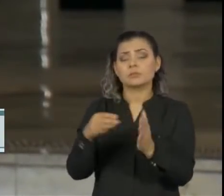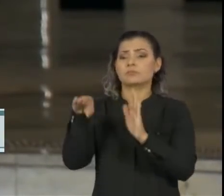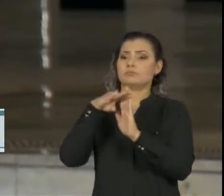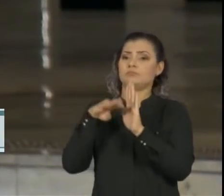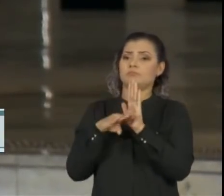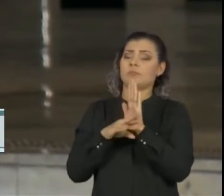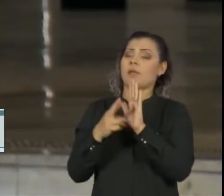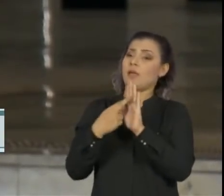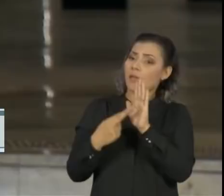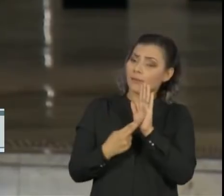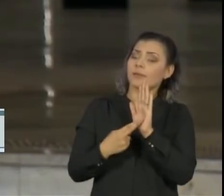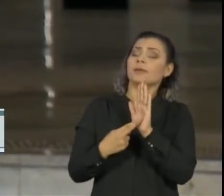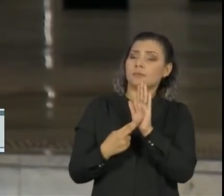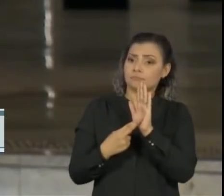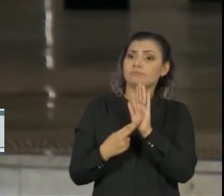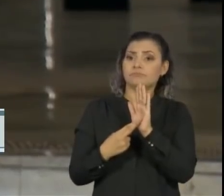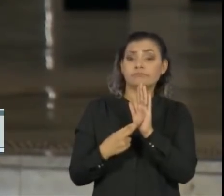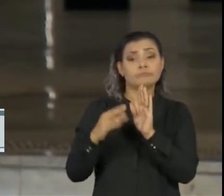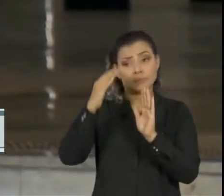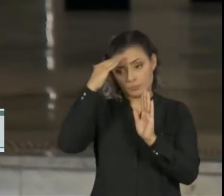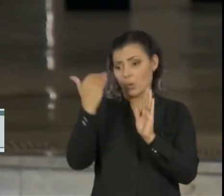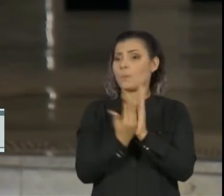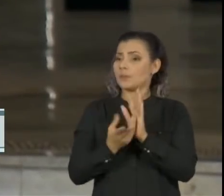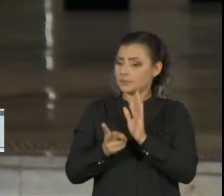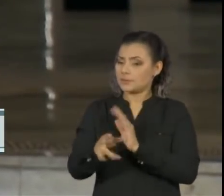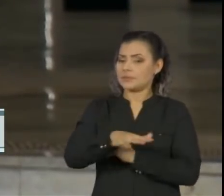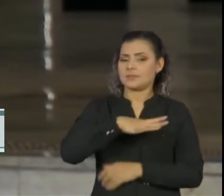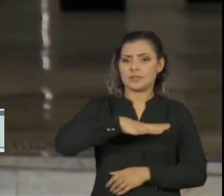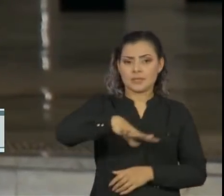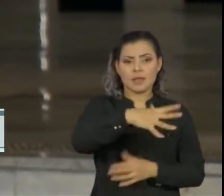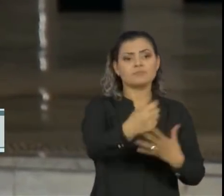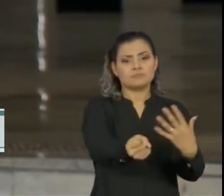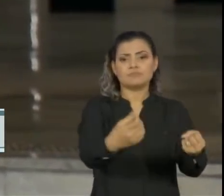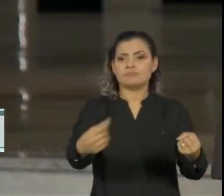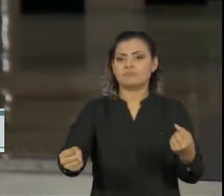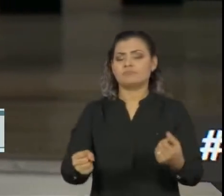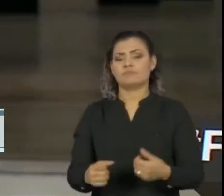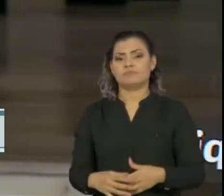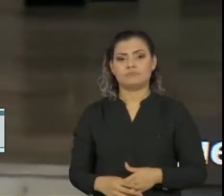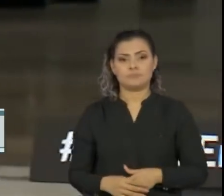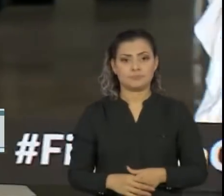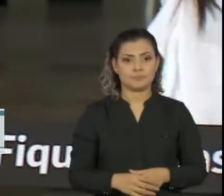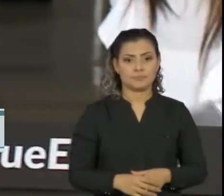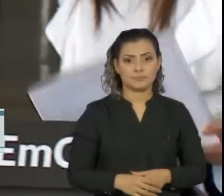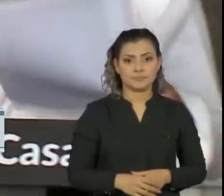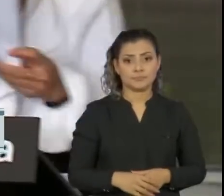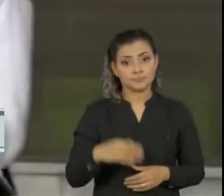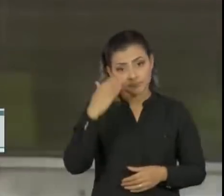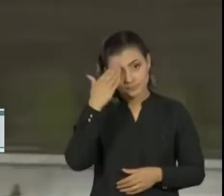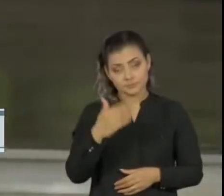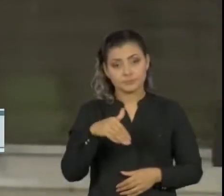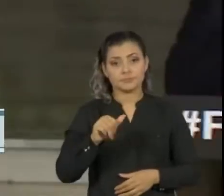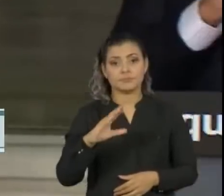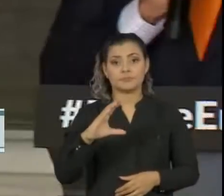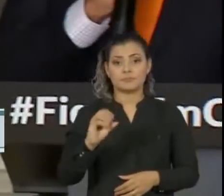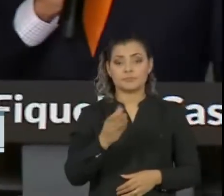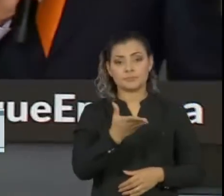protocolos sendo cumpridos pelas cidades e pelos estabelecimentos. Obrigado, Vignoli.